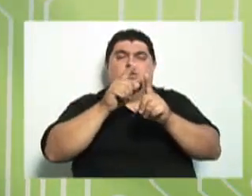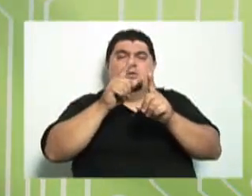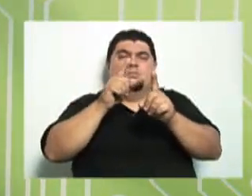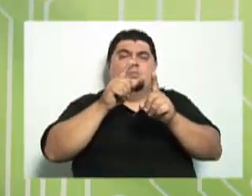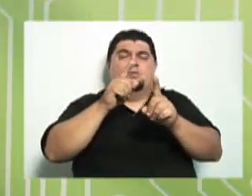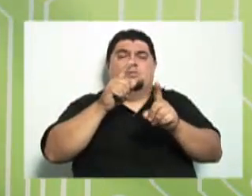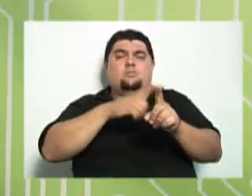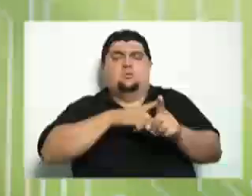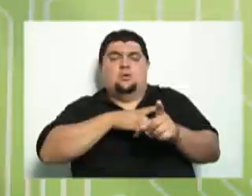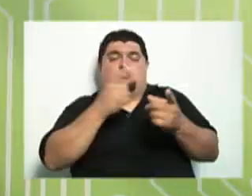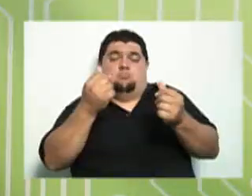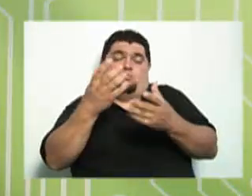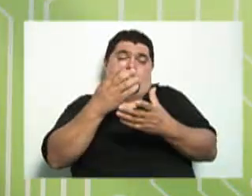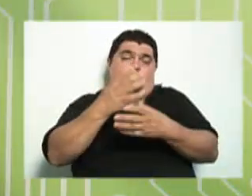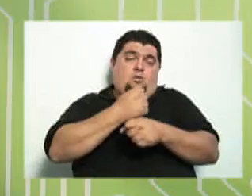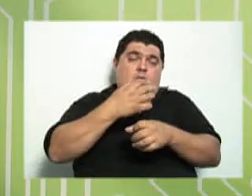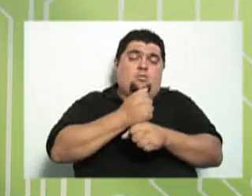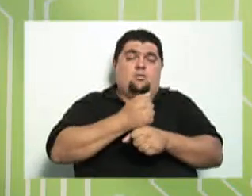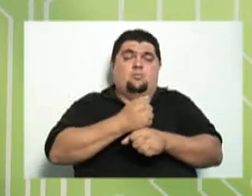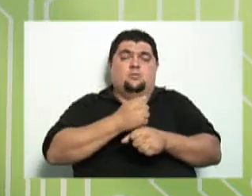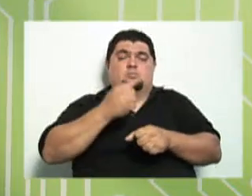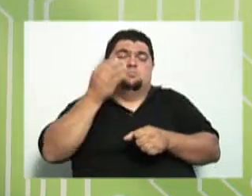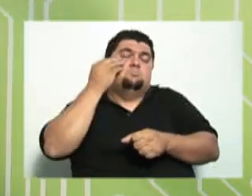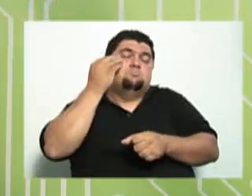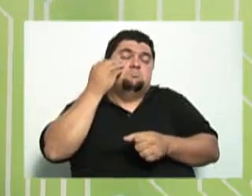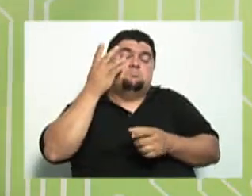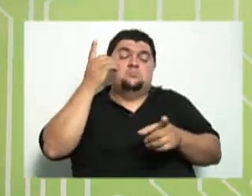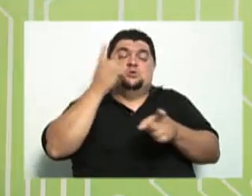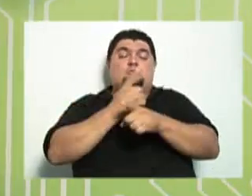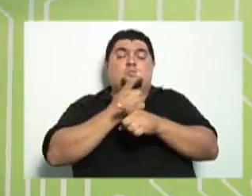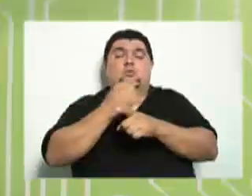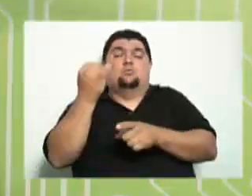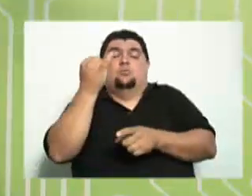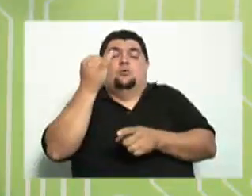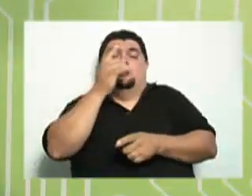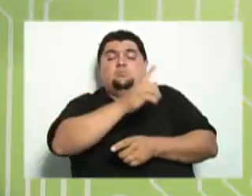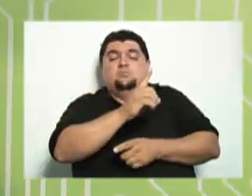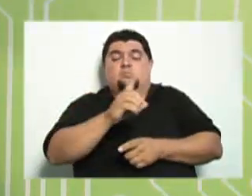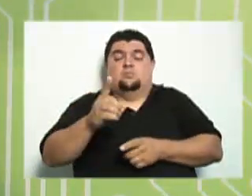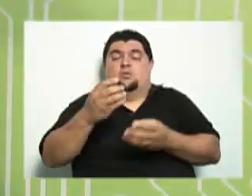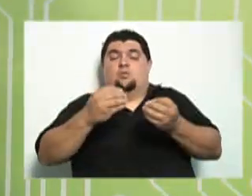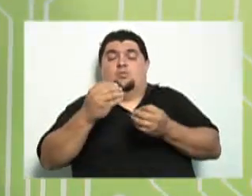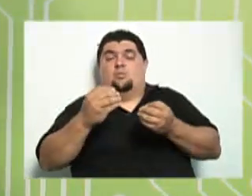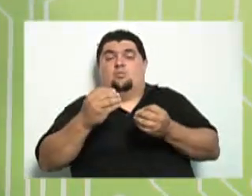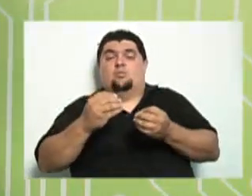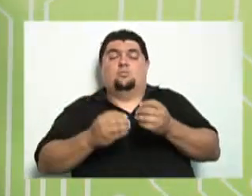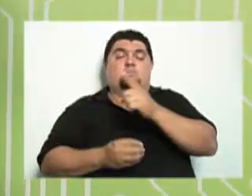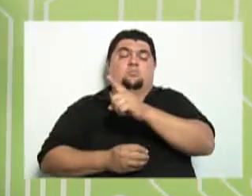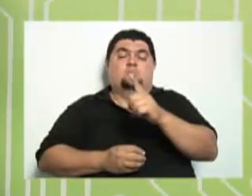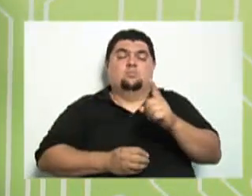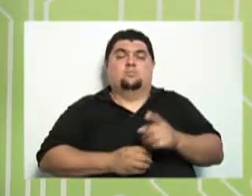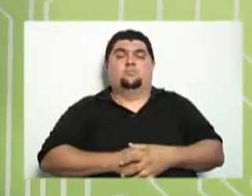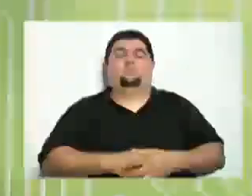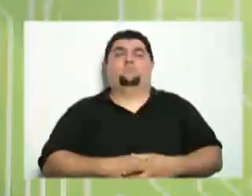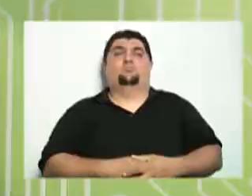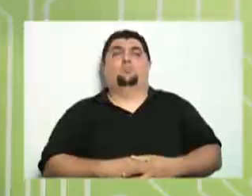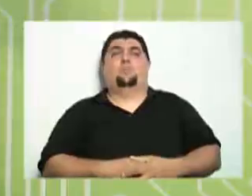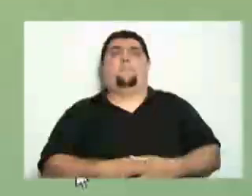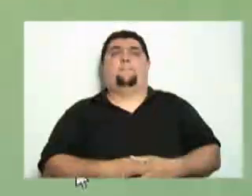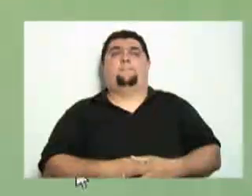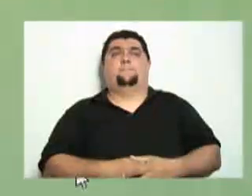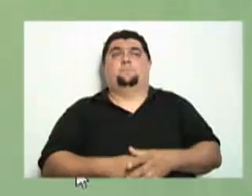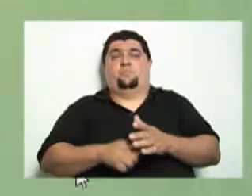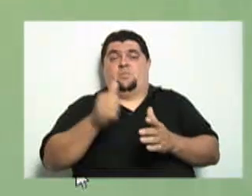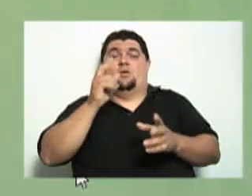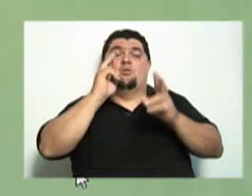Então, nós vamos tentar descobrir um pouquinho a importância de cada uma e a referência do que significa cada uma dessas formas de desenvolvimento. Primeiro, a